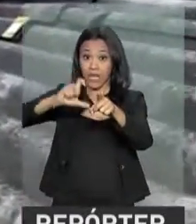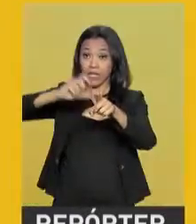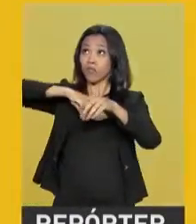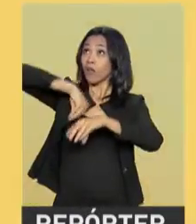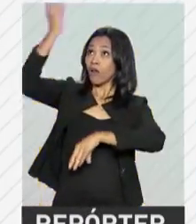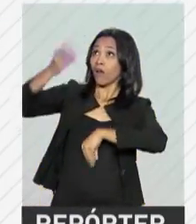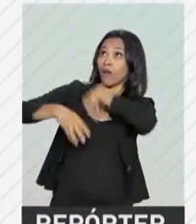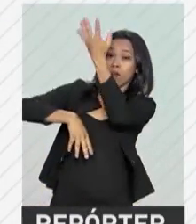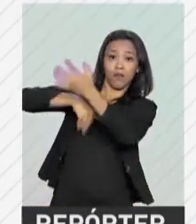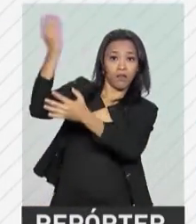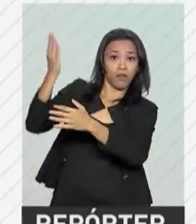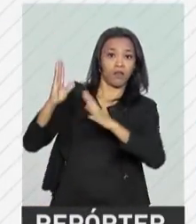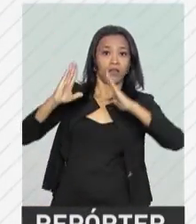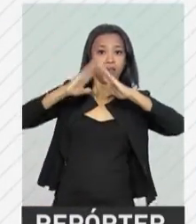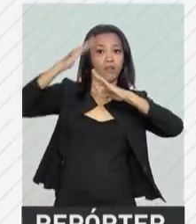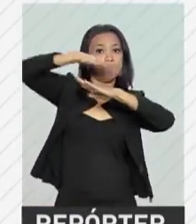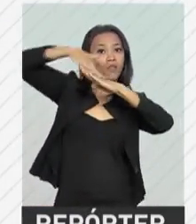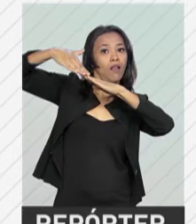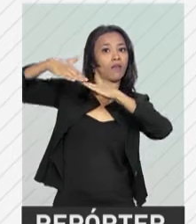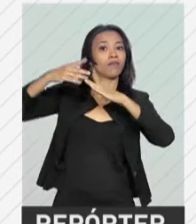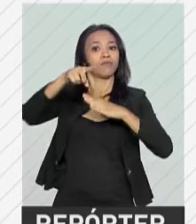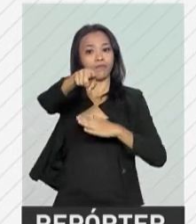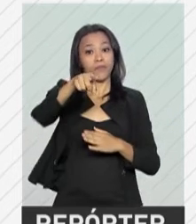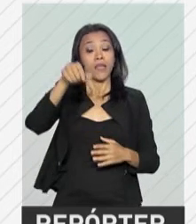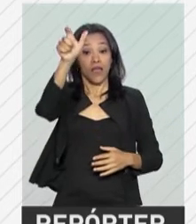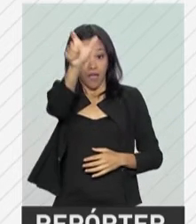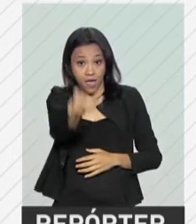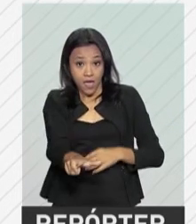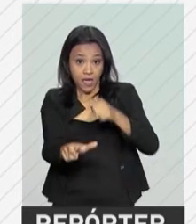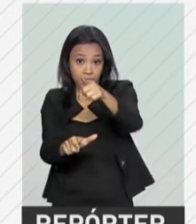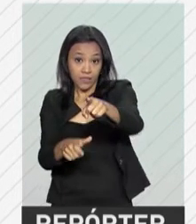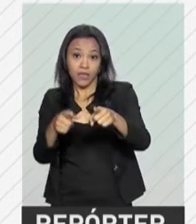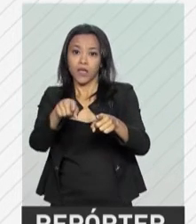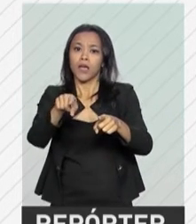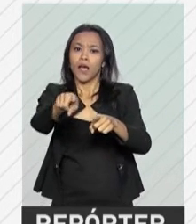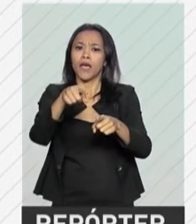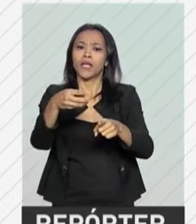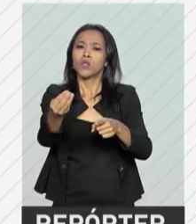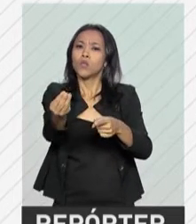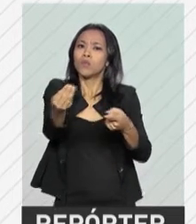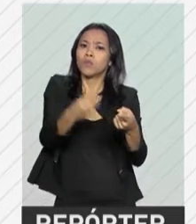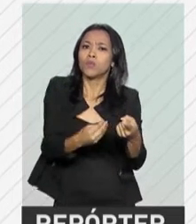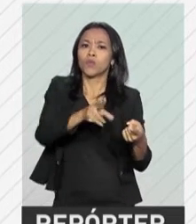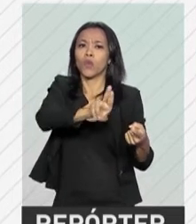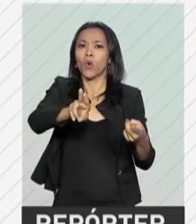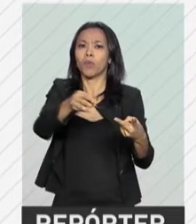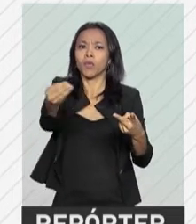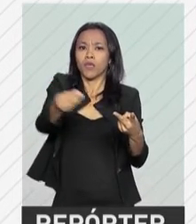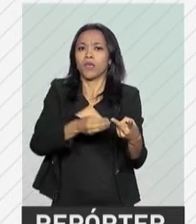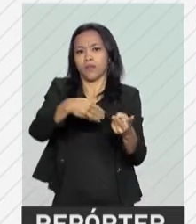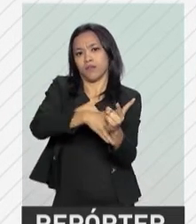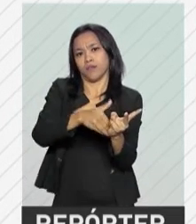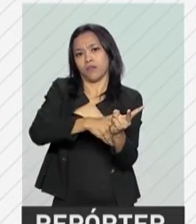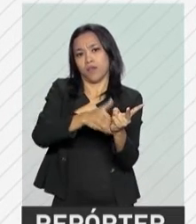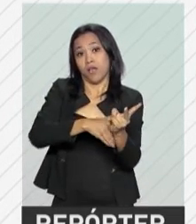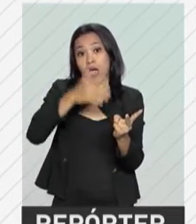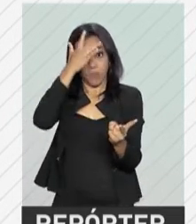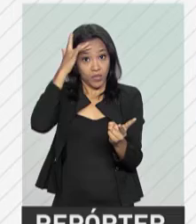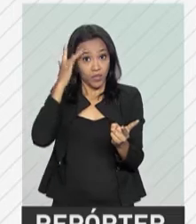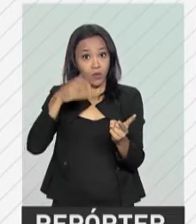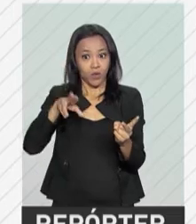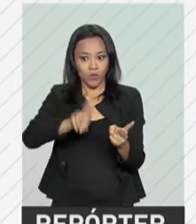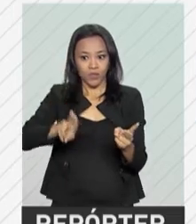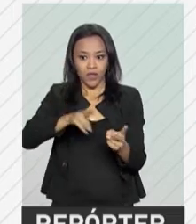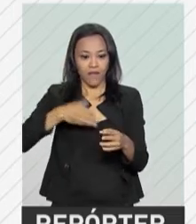telhado os servidores do sine eram convencidos a passar nomes e senhas com esses dados a quadrilha entrava no